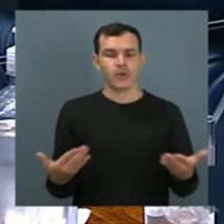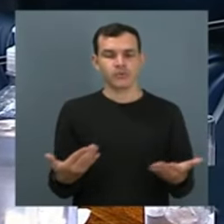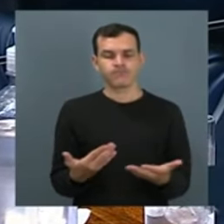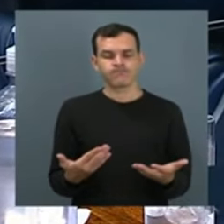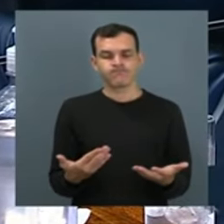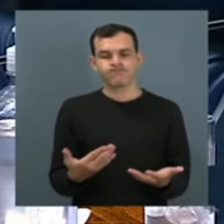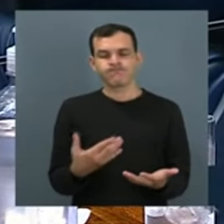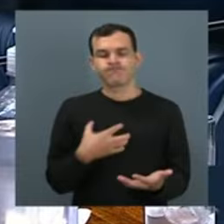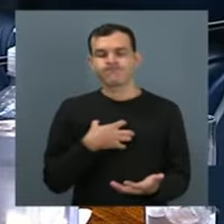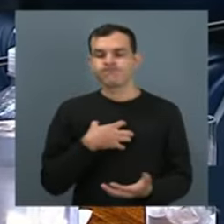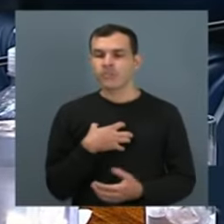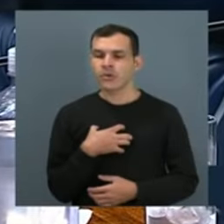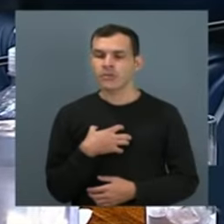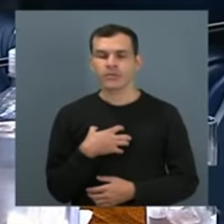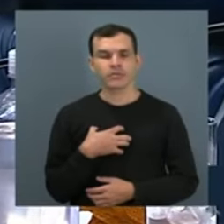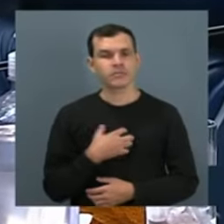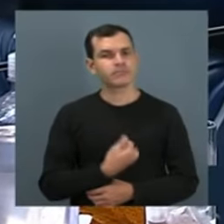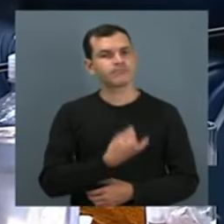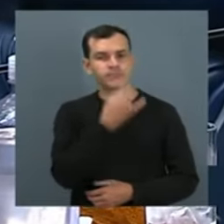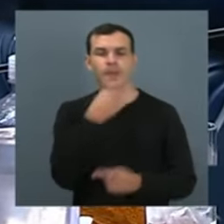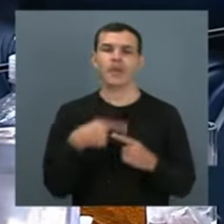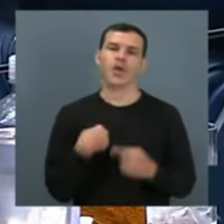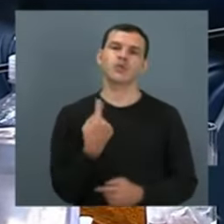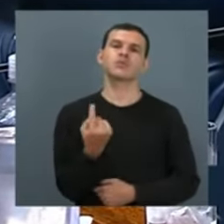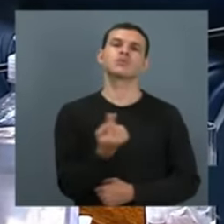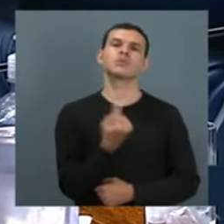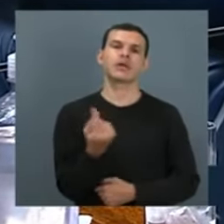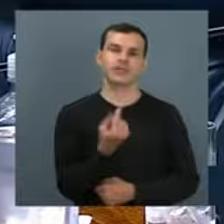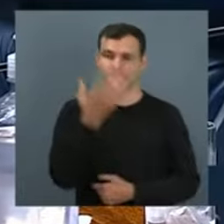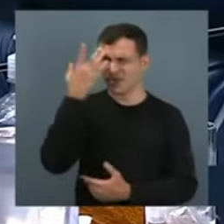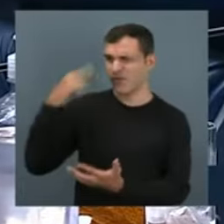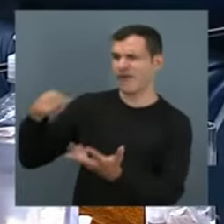fiquei sozinho nessa luta, apanhei sozinho, não